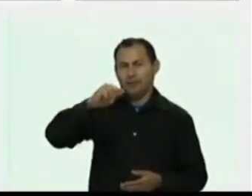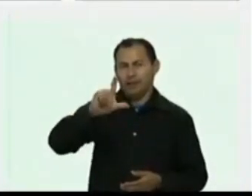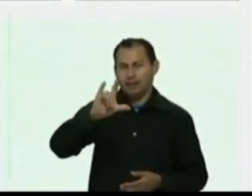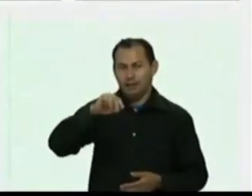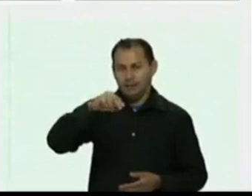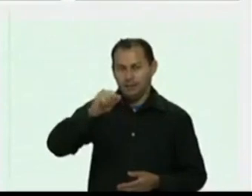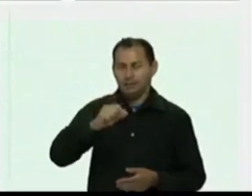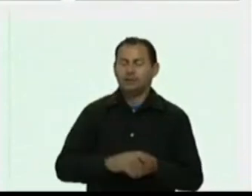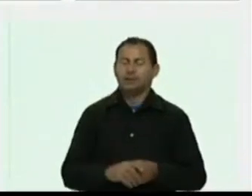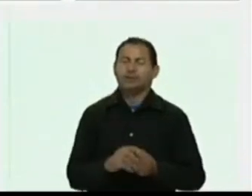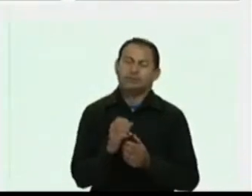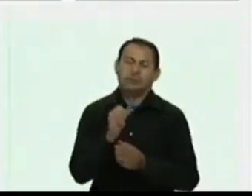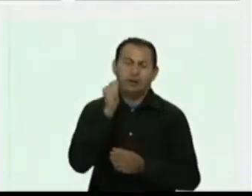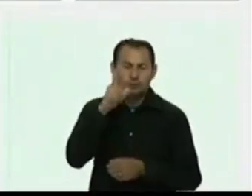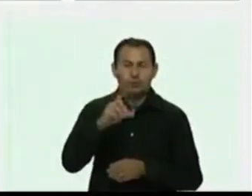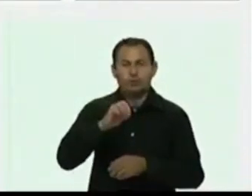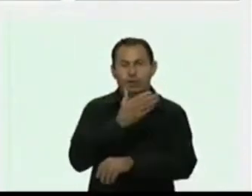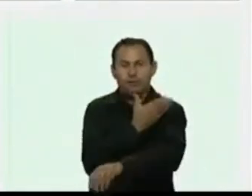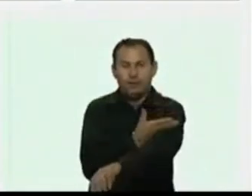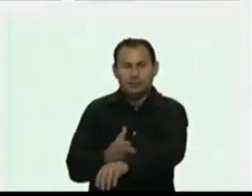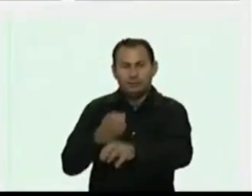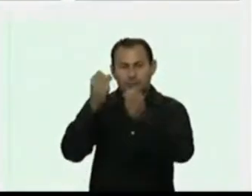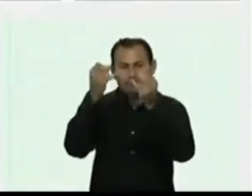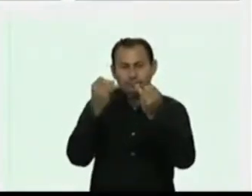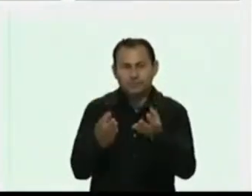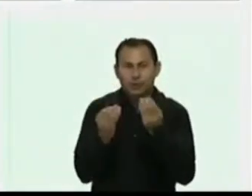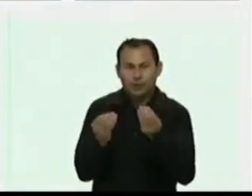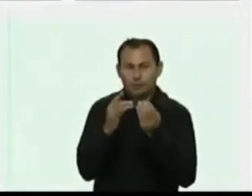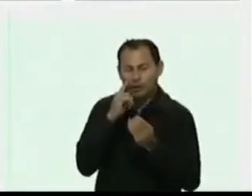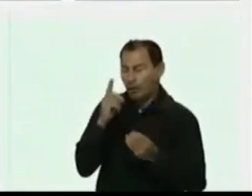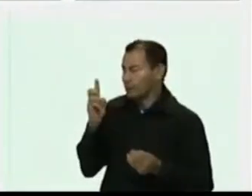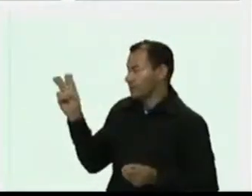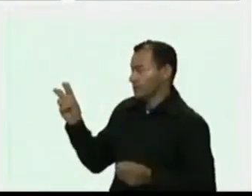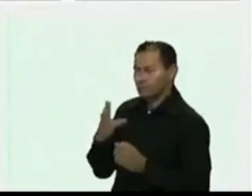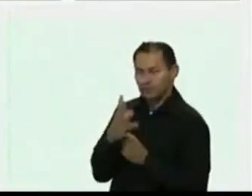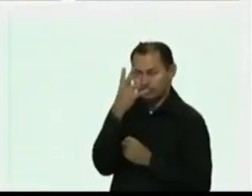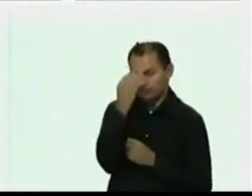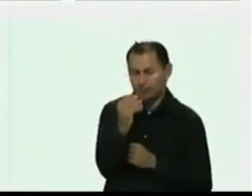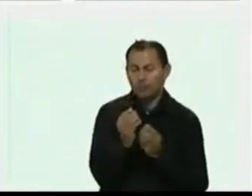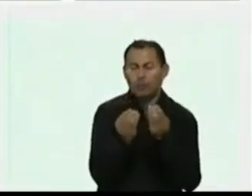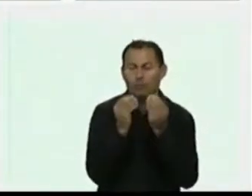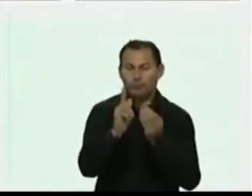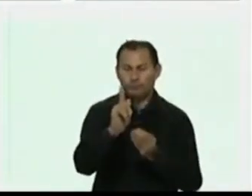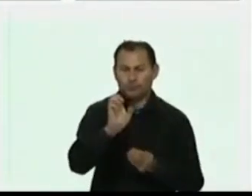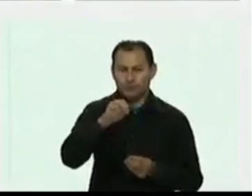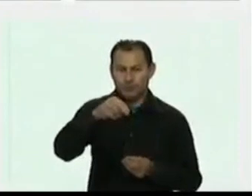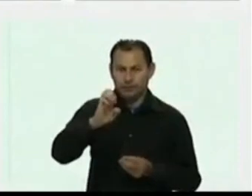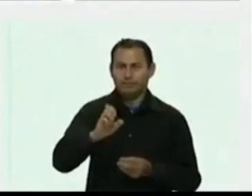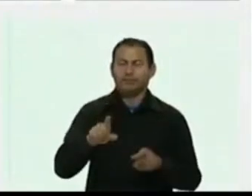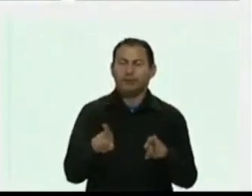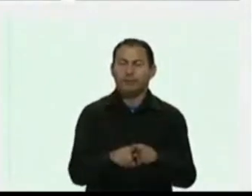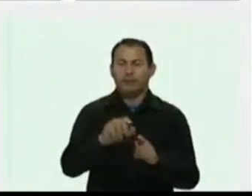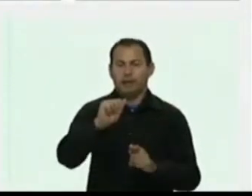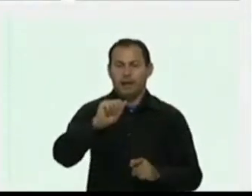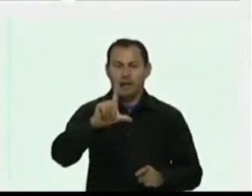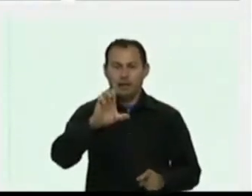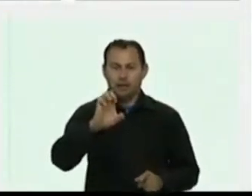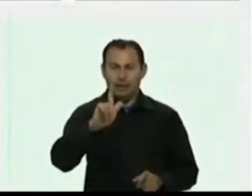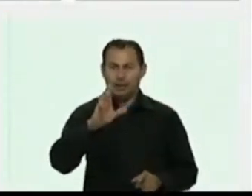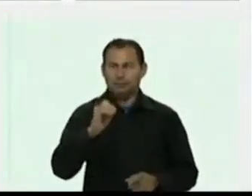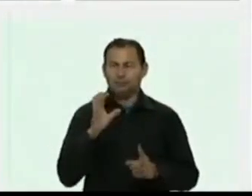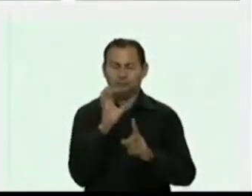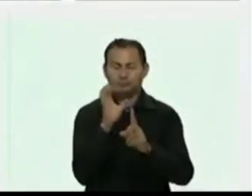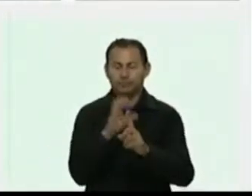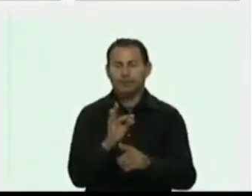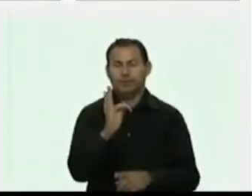duas e tem a branca. Então, essa é a explicação de como o gene, ou os alelos, interferem